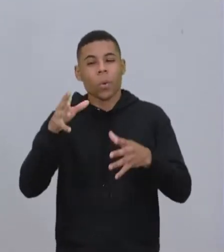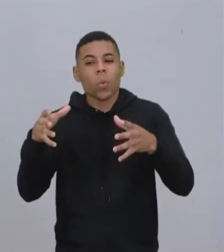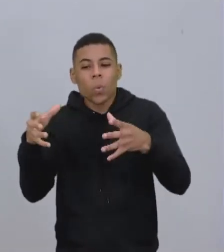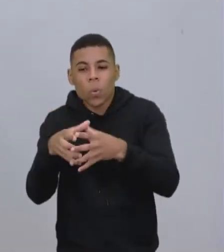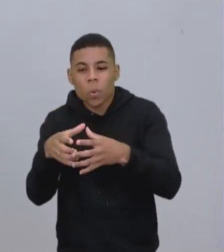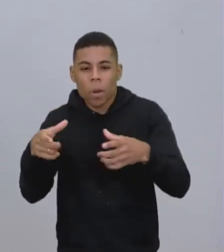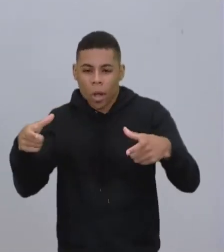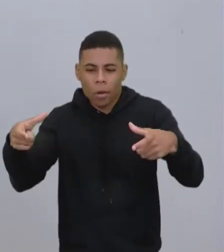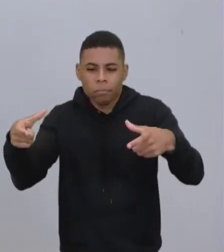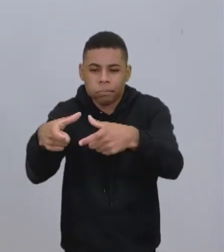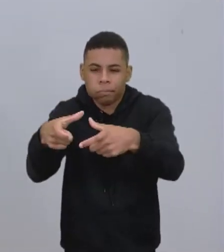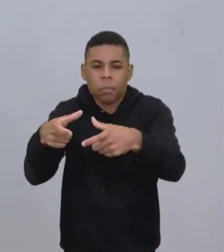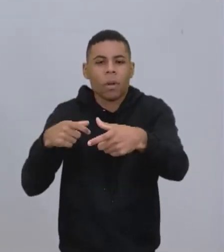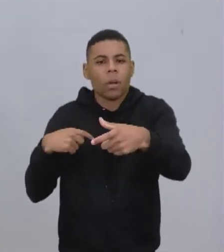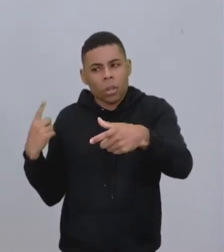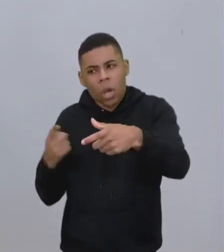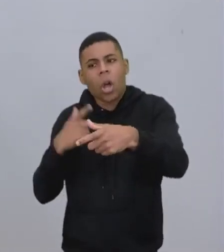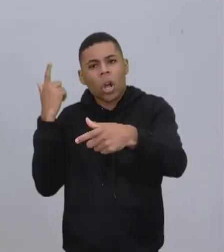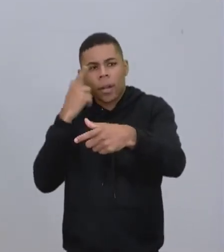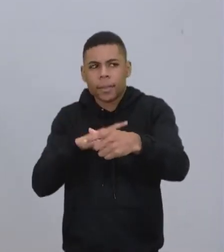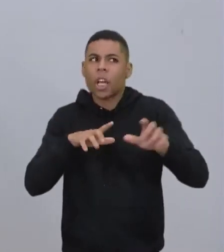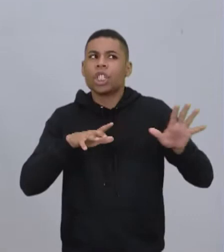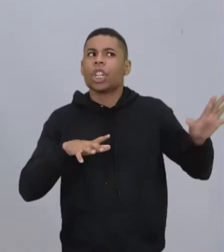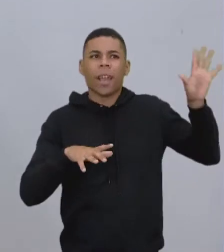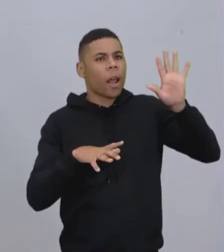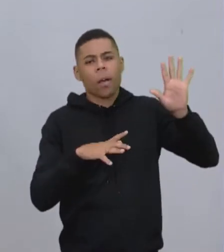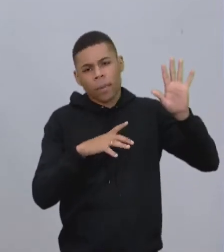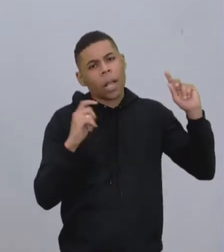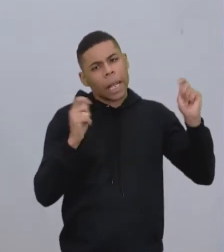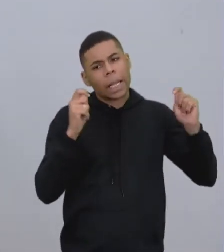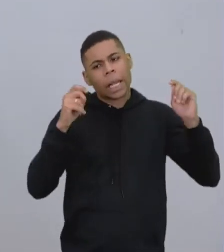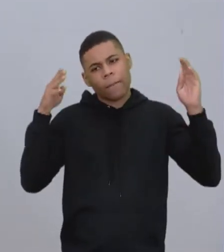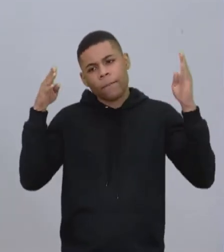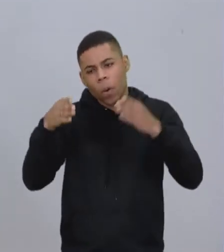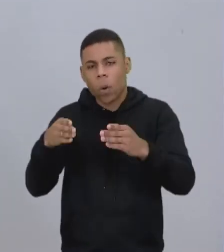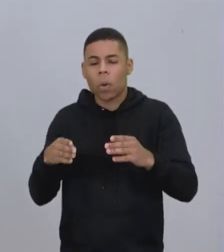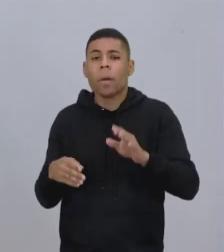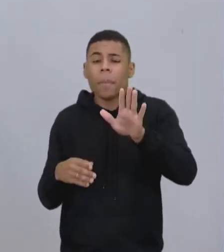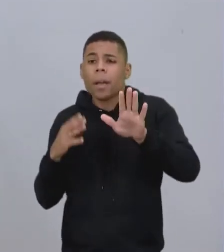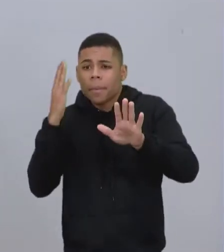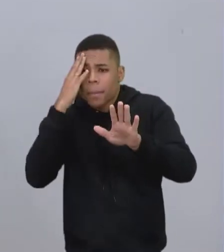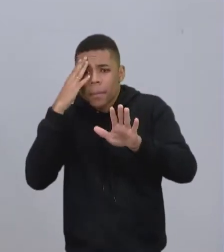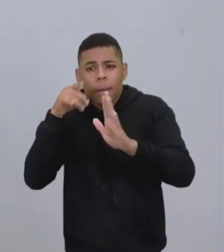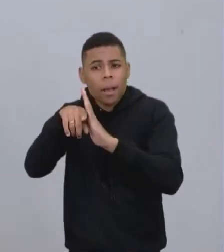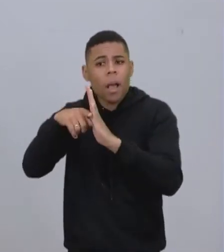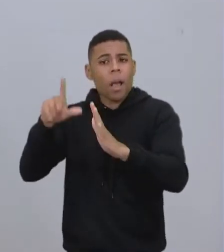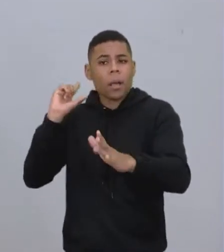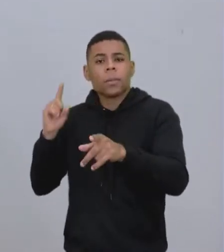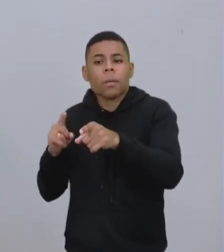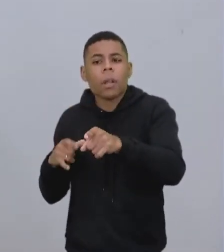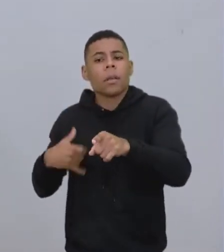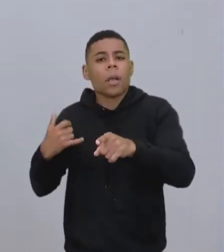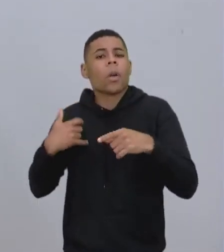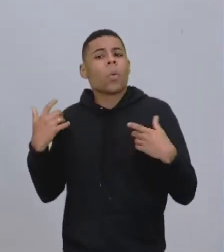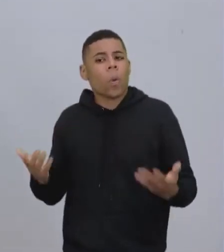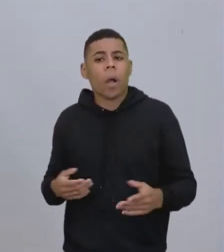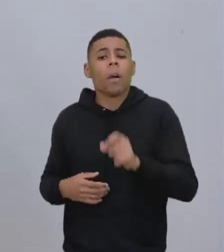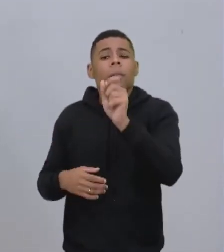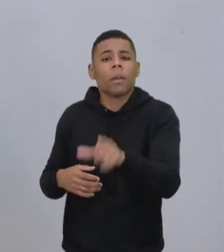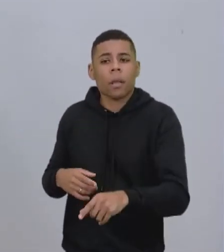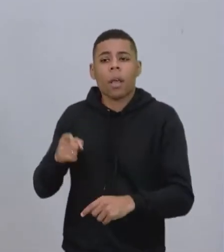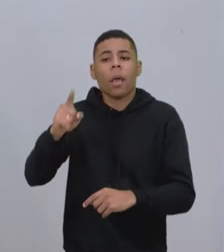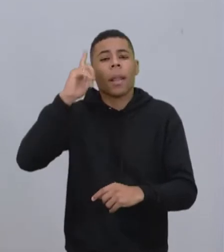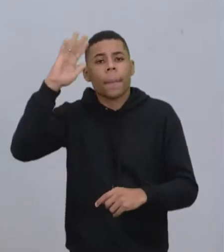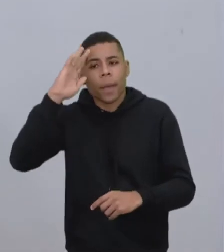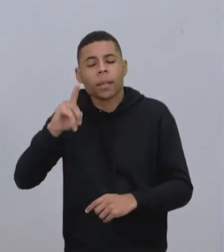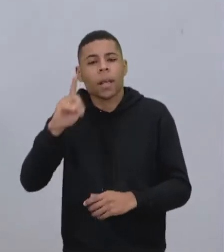a fazer um recorte. Qual é esse público? Qual a idade desse público? O que ele pensa? O que ele deseja? E aí a gente vai